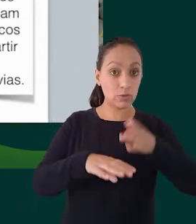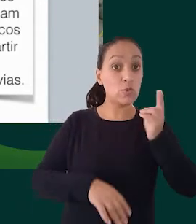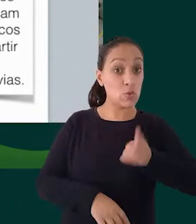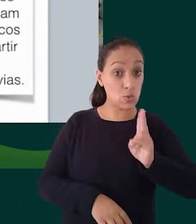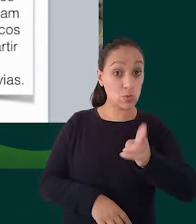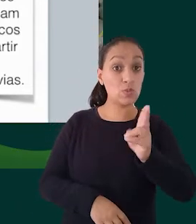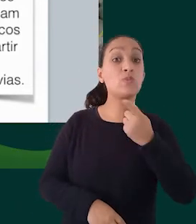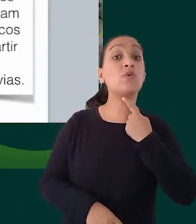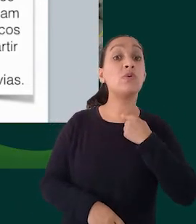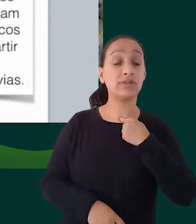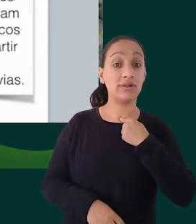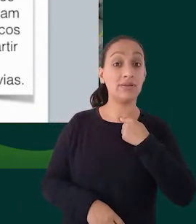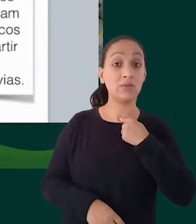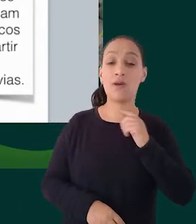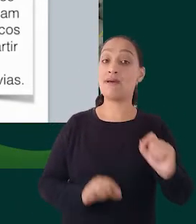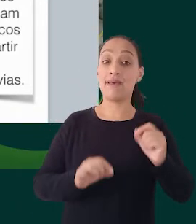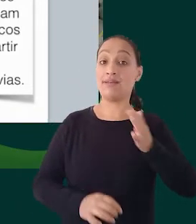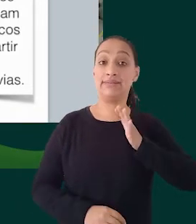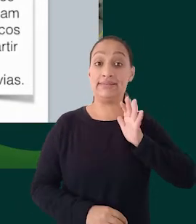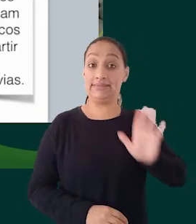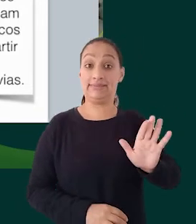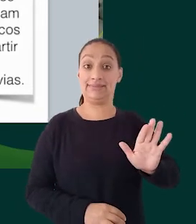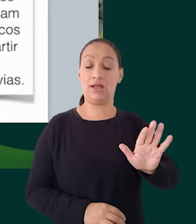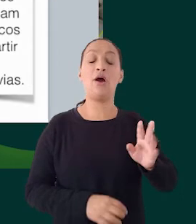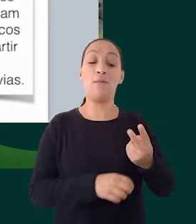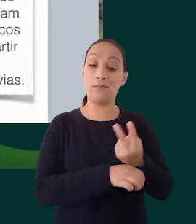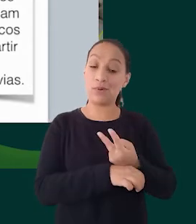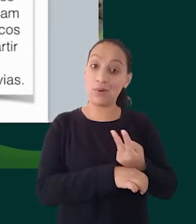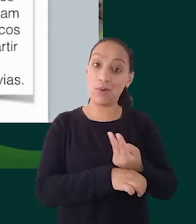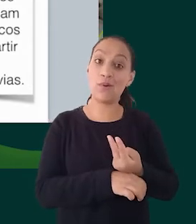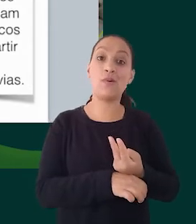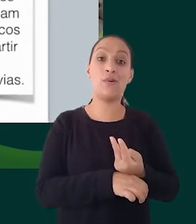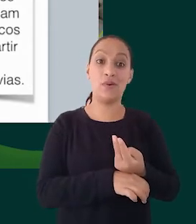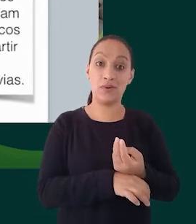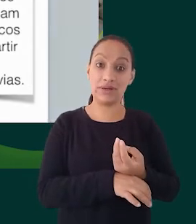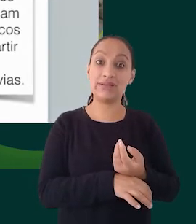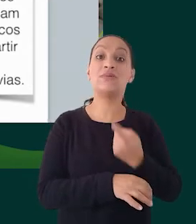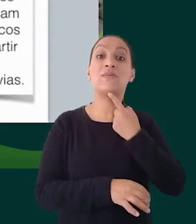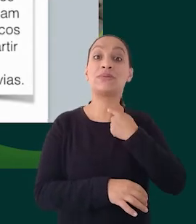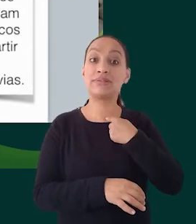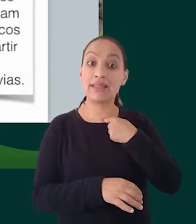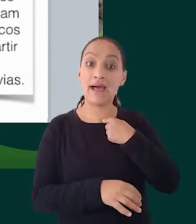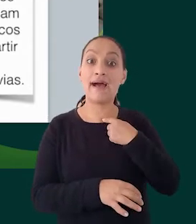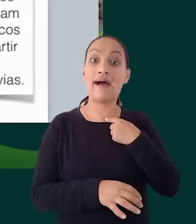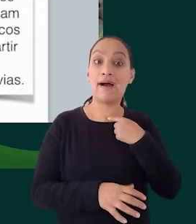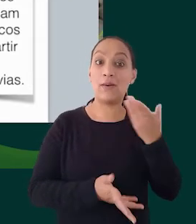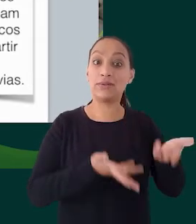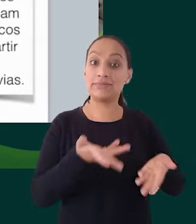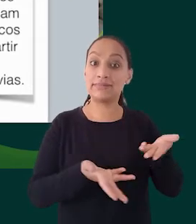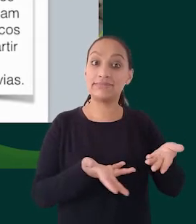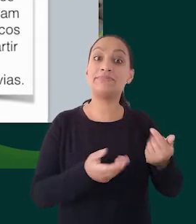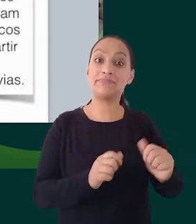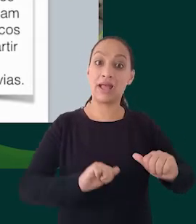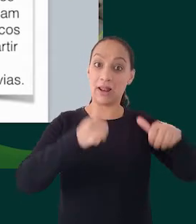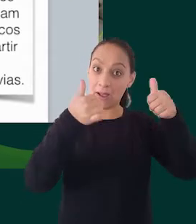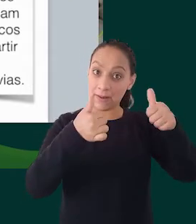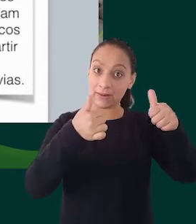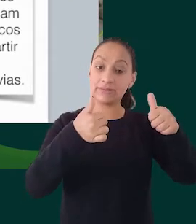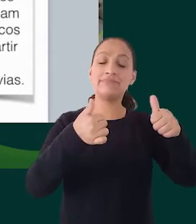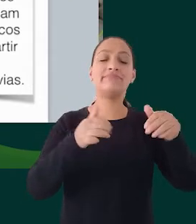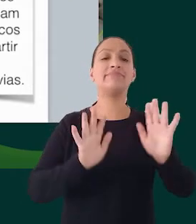de matemática, para aqueles que não gostam de matemática, procurem lidar melhor com matemática. Para trabalhar com machine